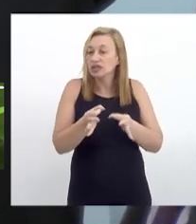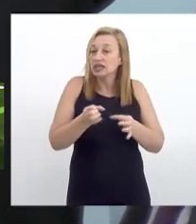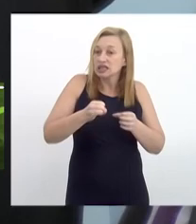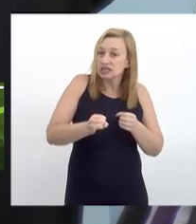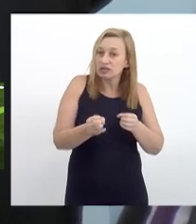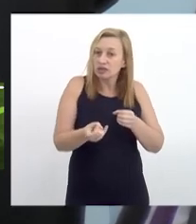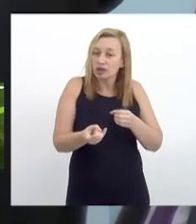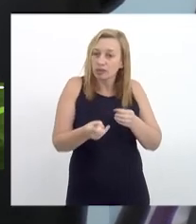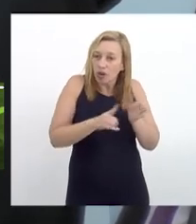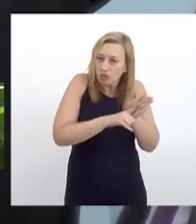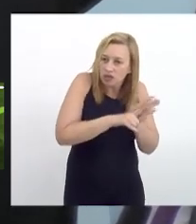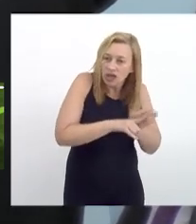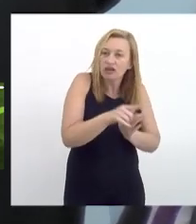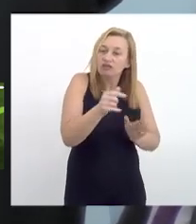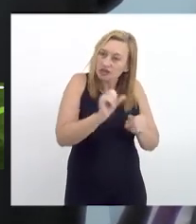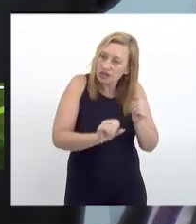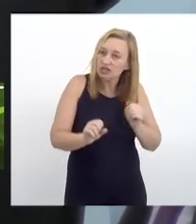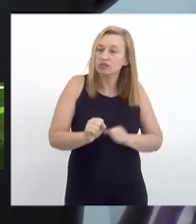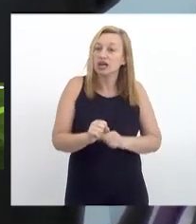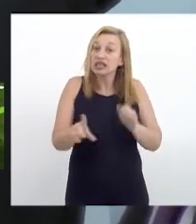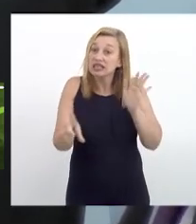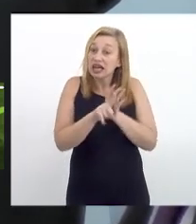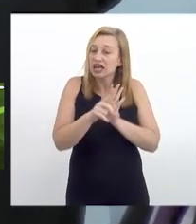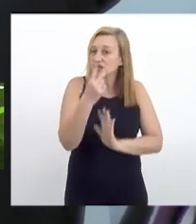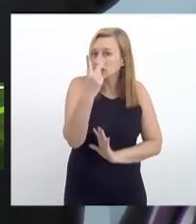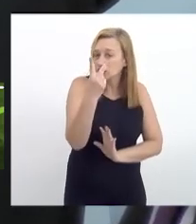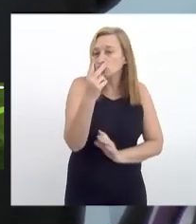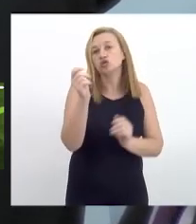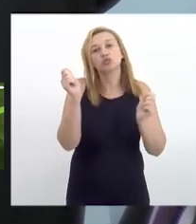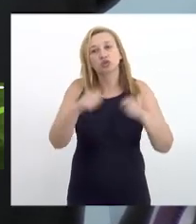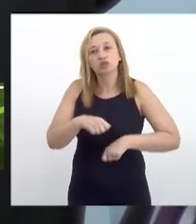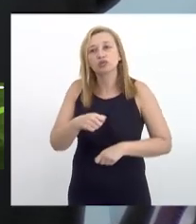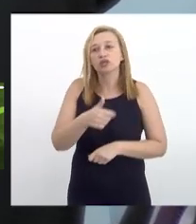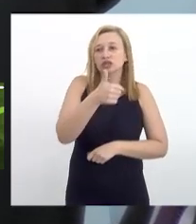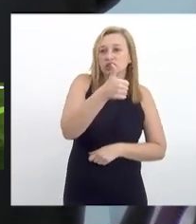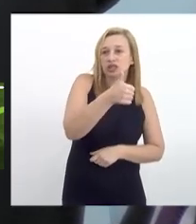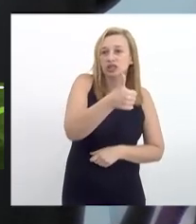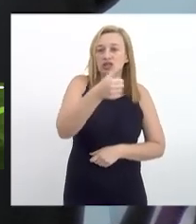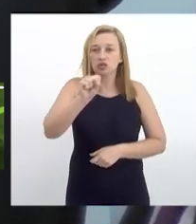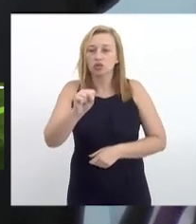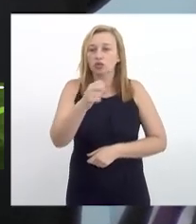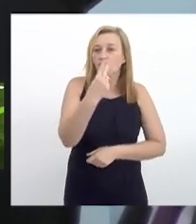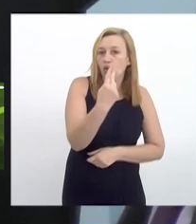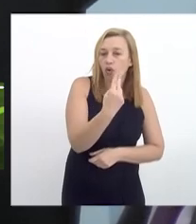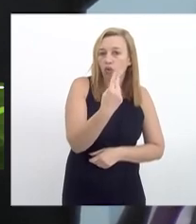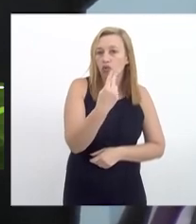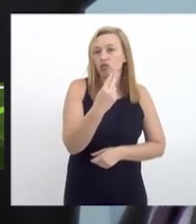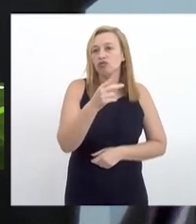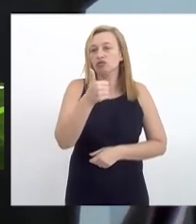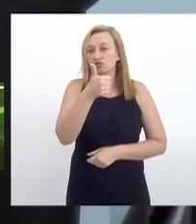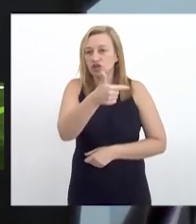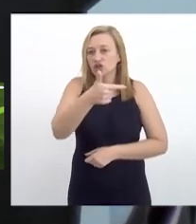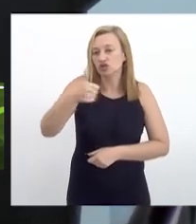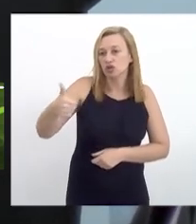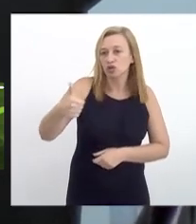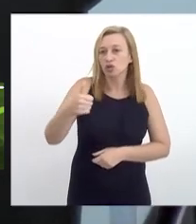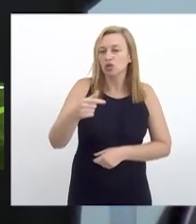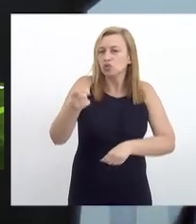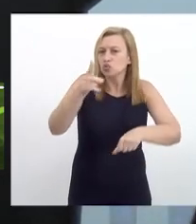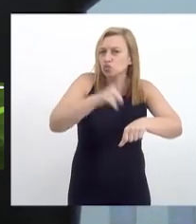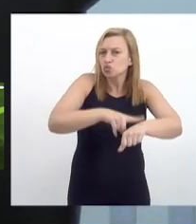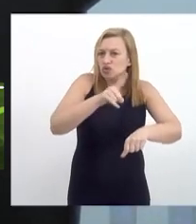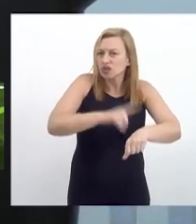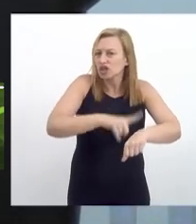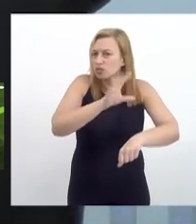faremos porque na lei nós teríamos as duas possibilidades 18 ou 21 e não nos impede no tempo da